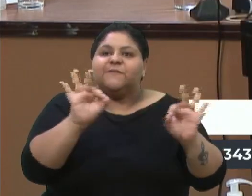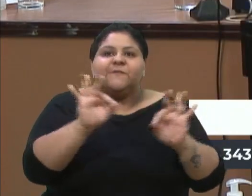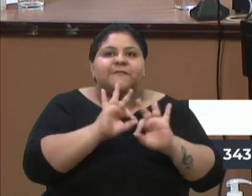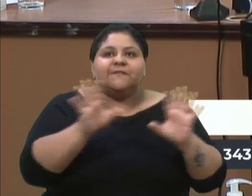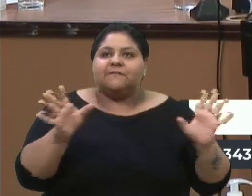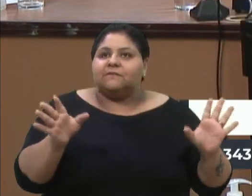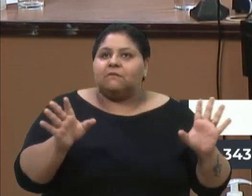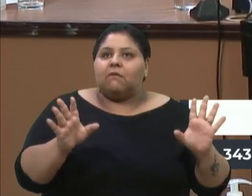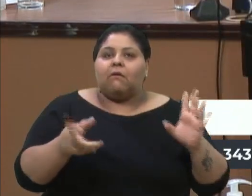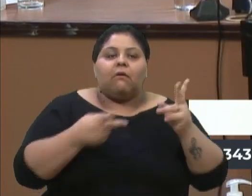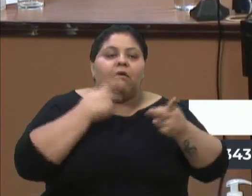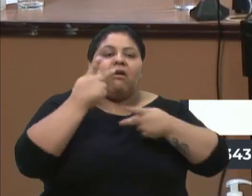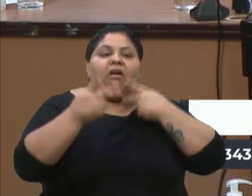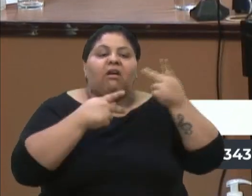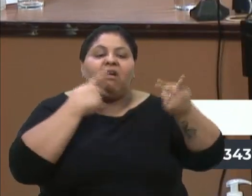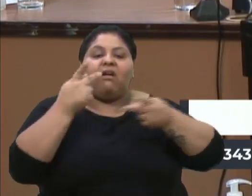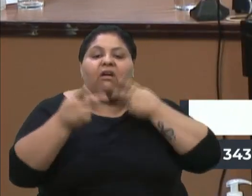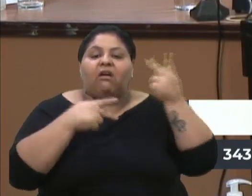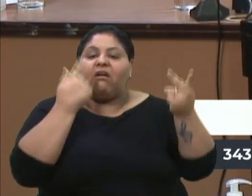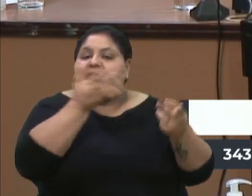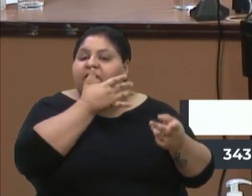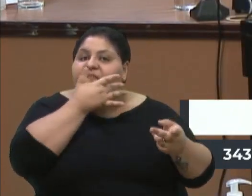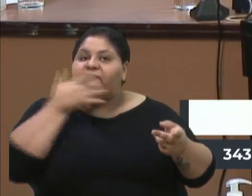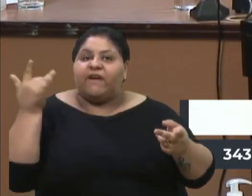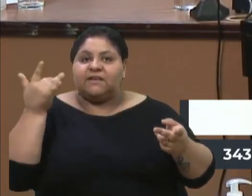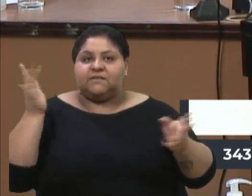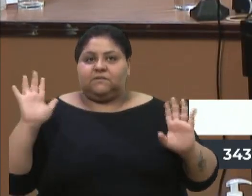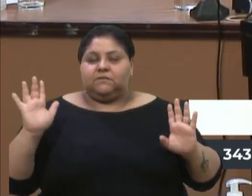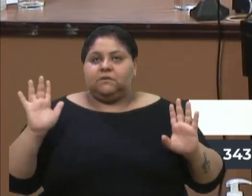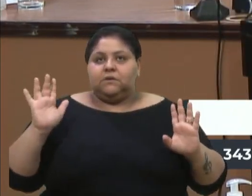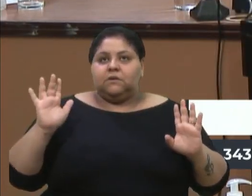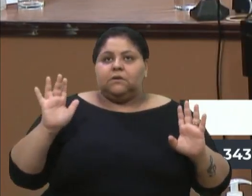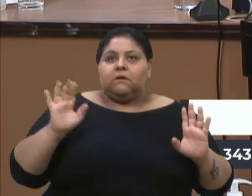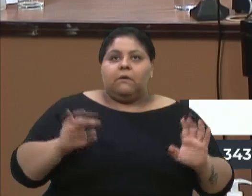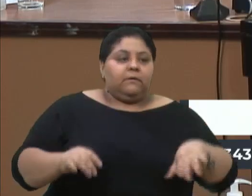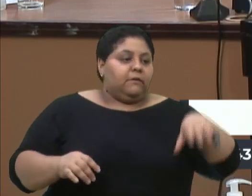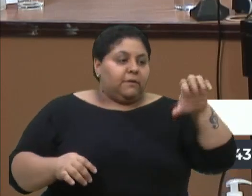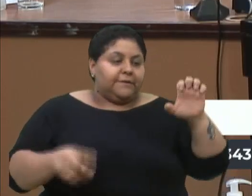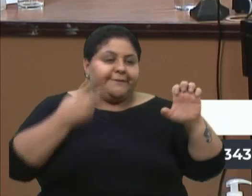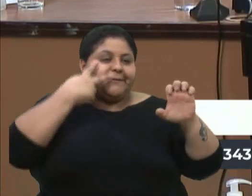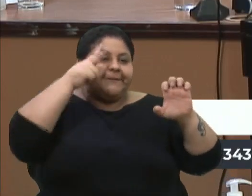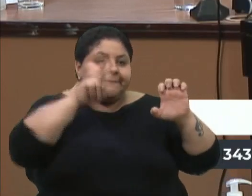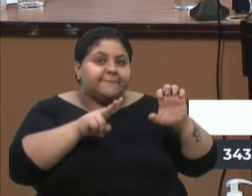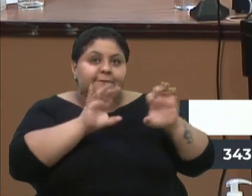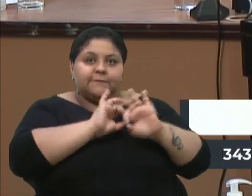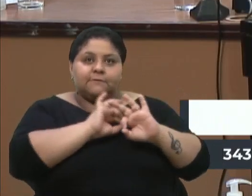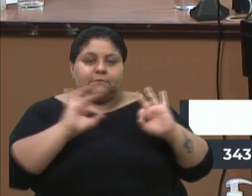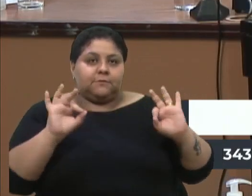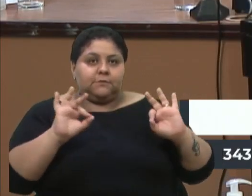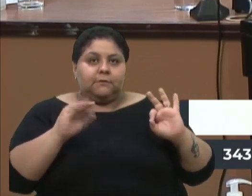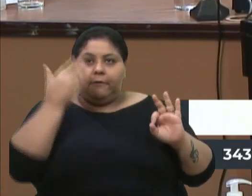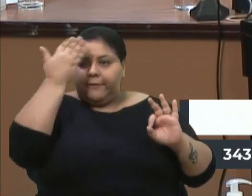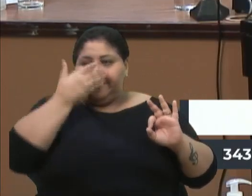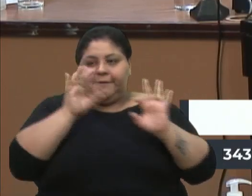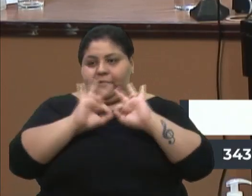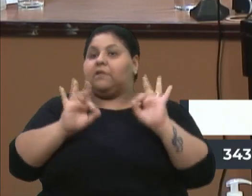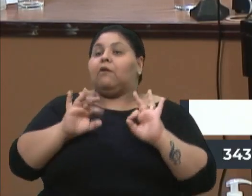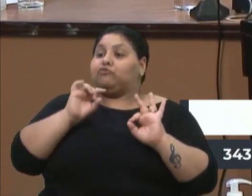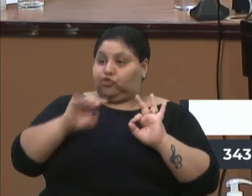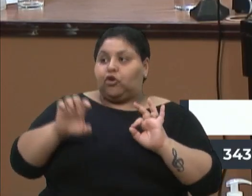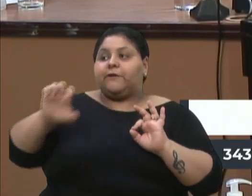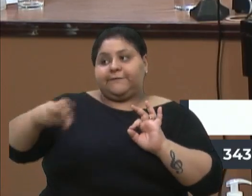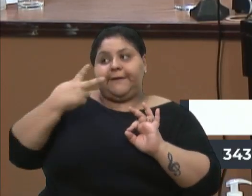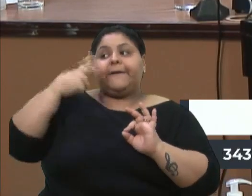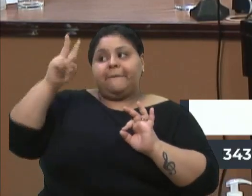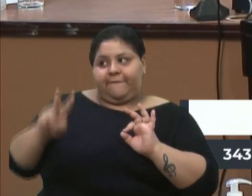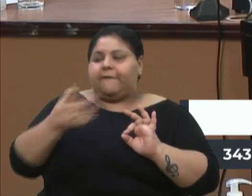esses discursos baratos aí, populista, para a esquerda ver, né? Não é nem para cego ver, é para a esquerda ver mesmo. Aí